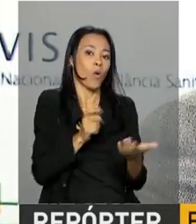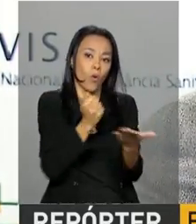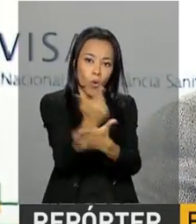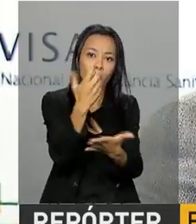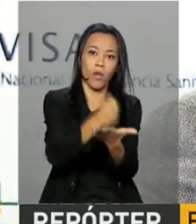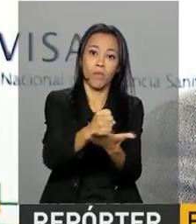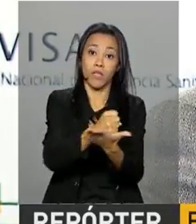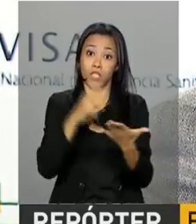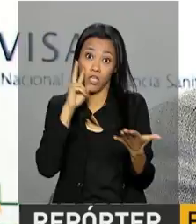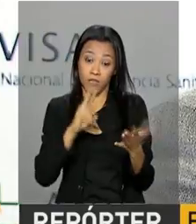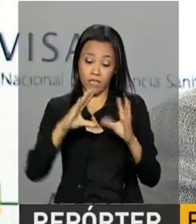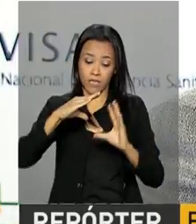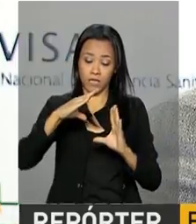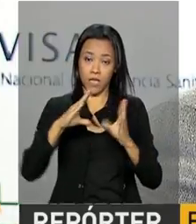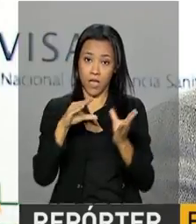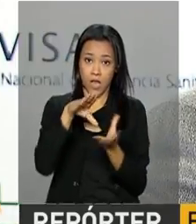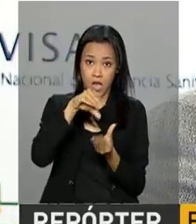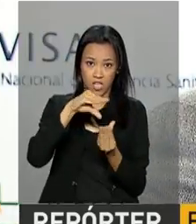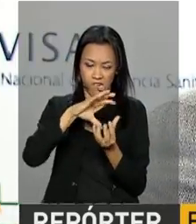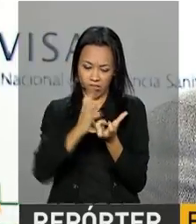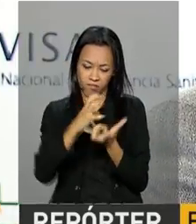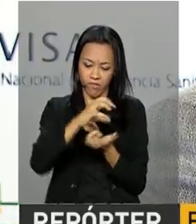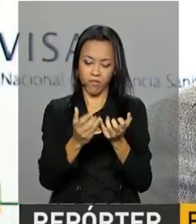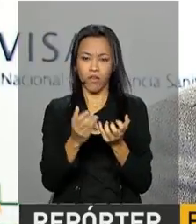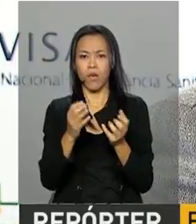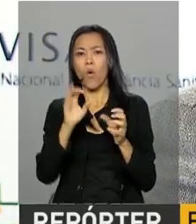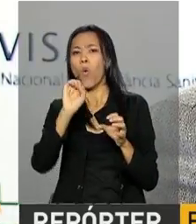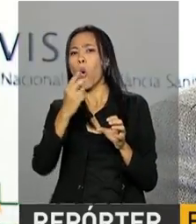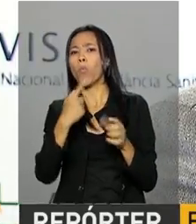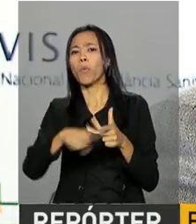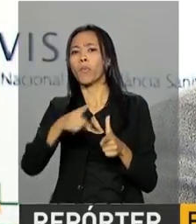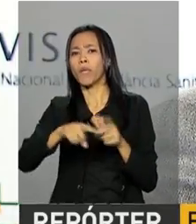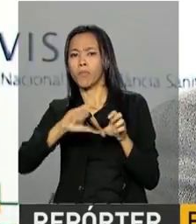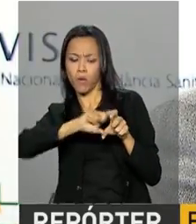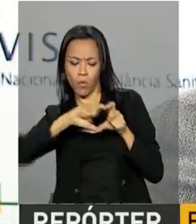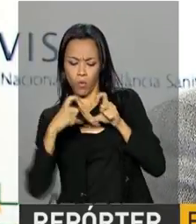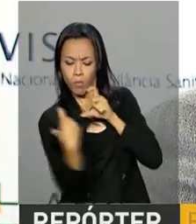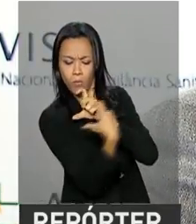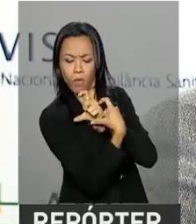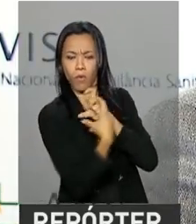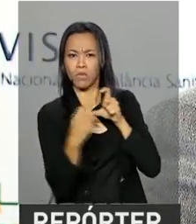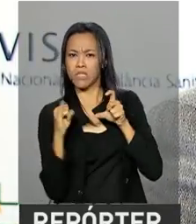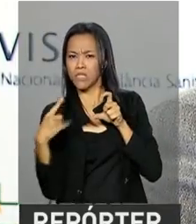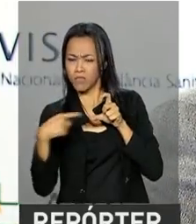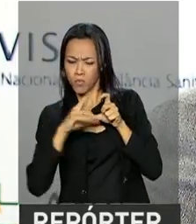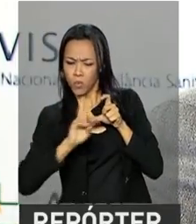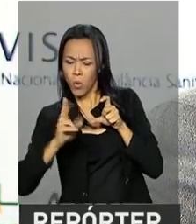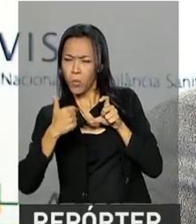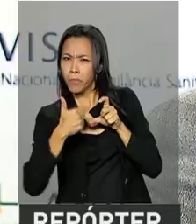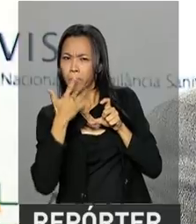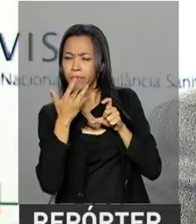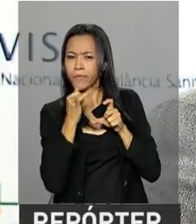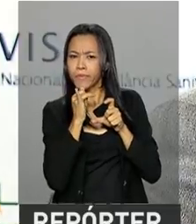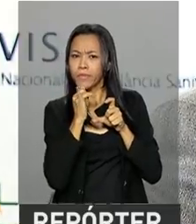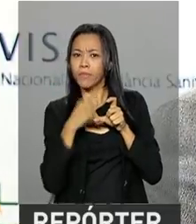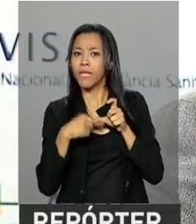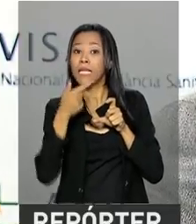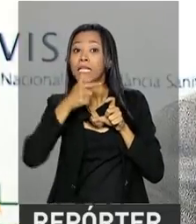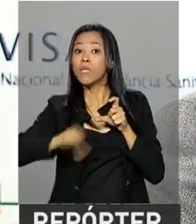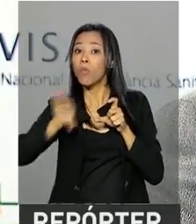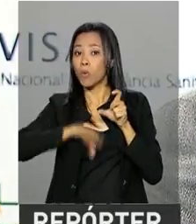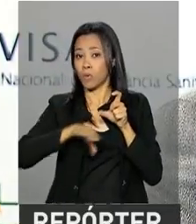encontra ameaçada se existe algum problema com lacre algum problema no rótulo se o outro não os por exemplo quando tem que ser língua